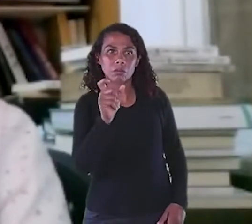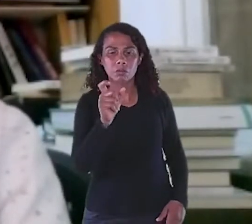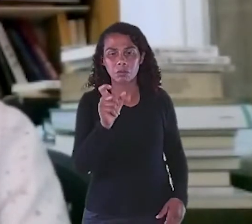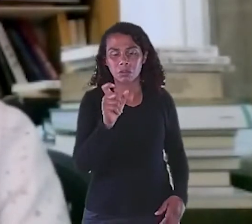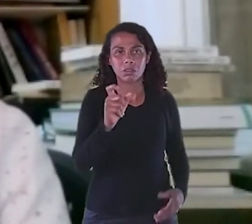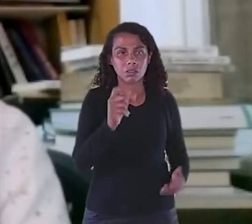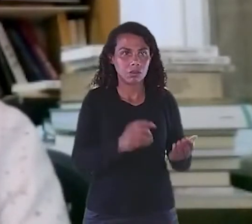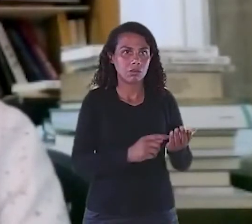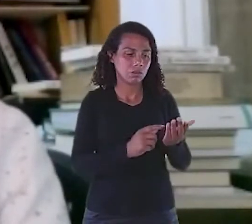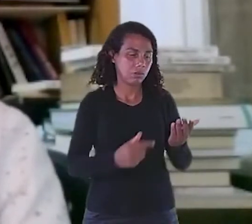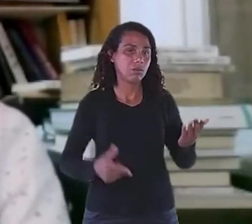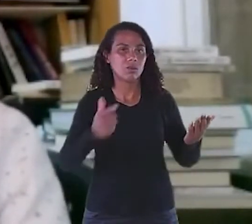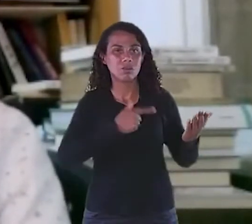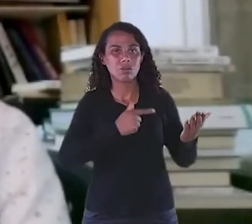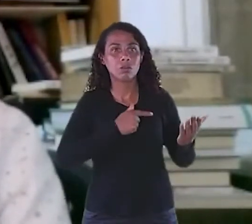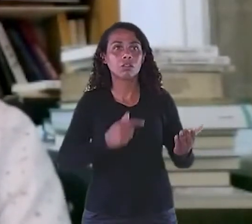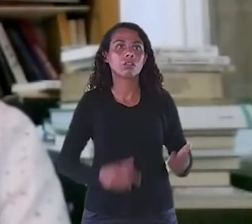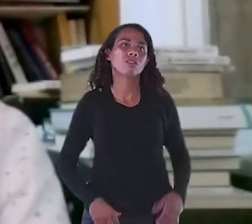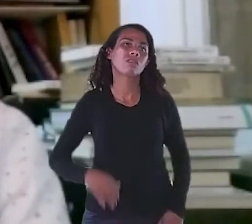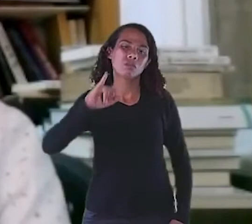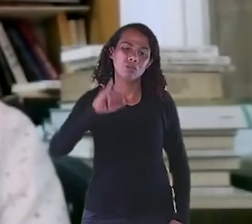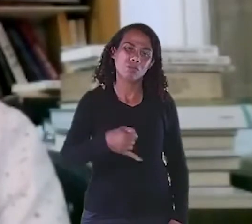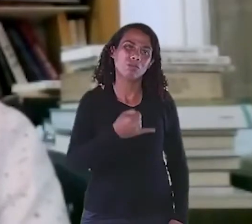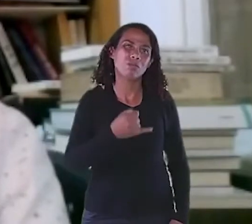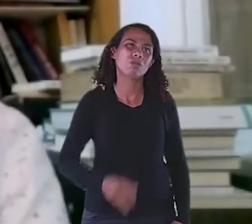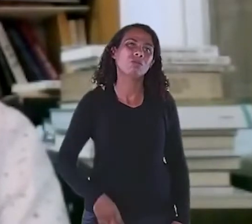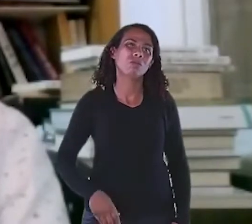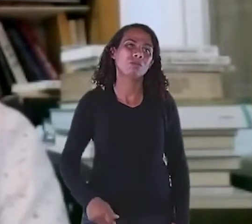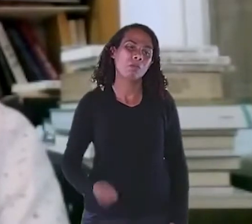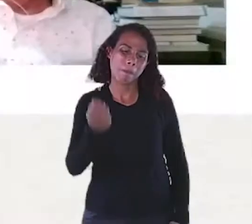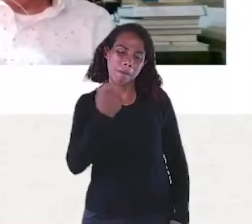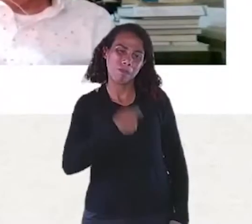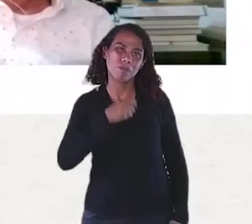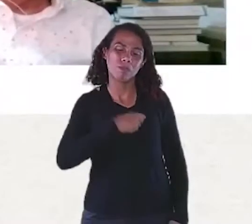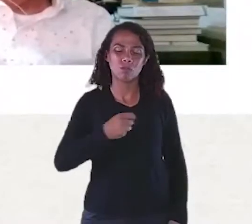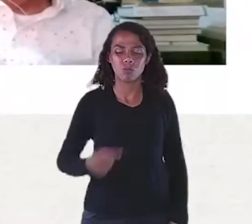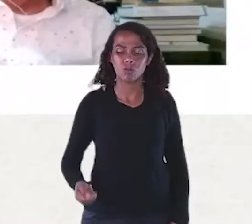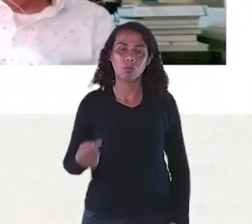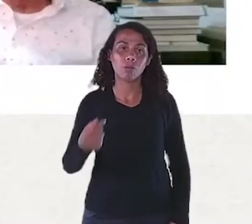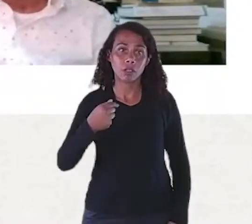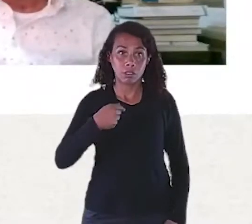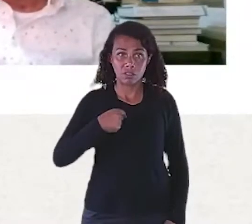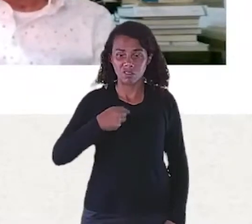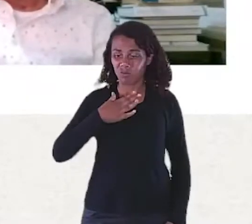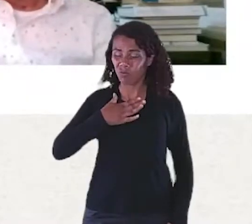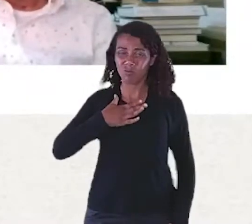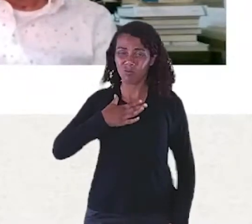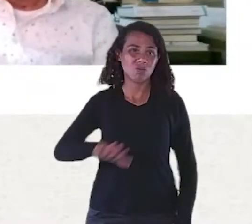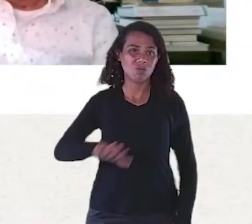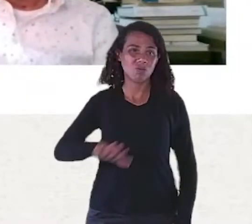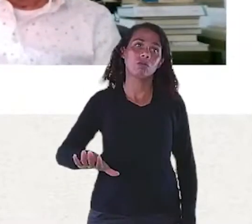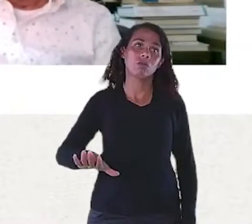também. Eu tenho aqui na minha casa, já que você falou no desatino da rapaziada,